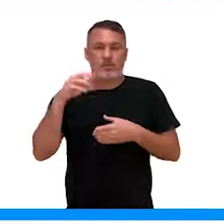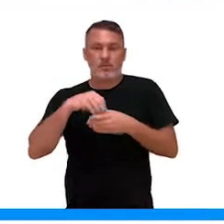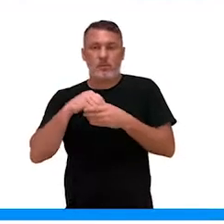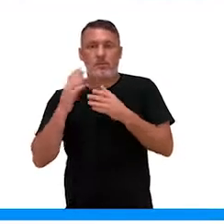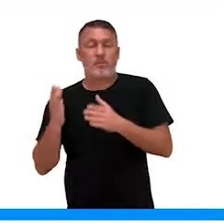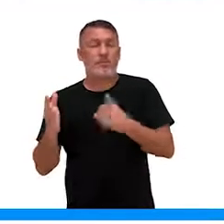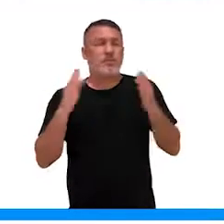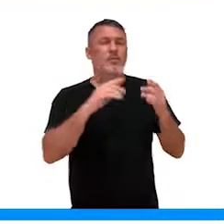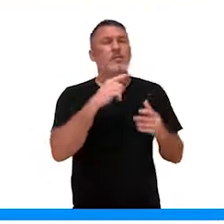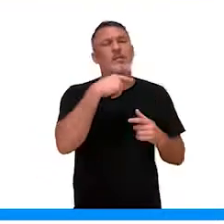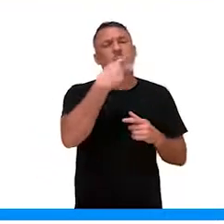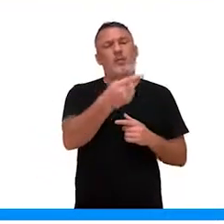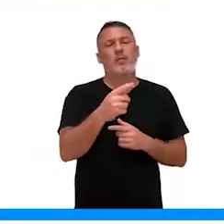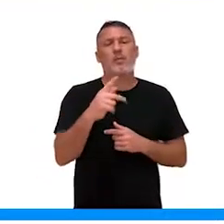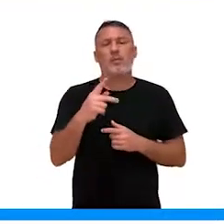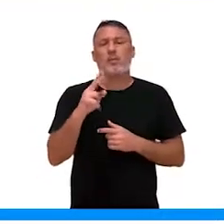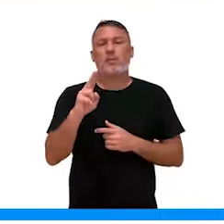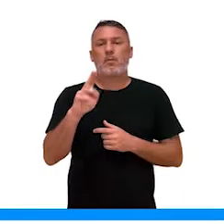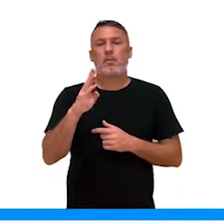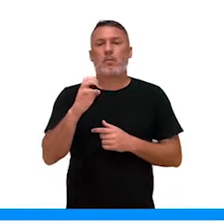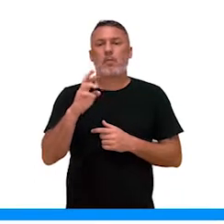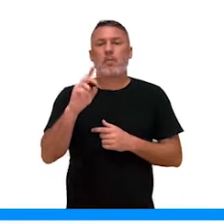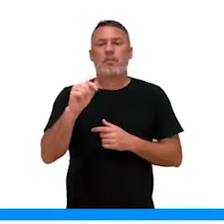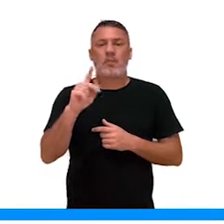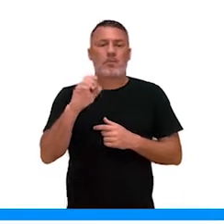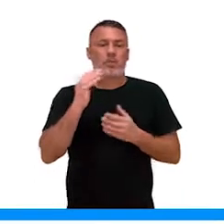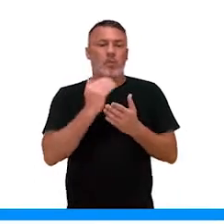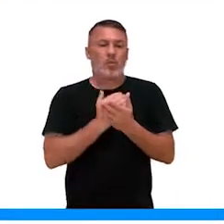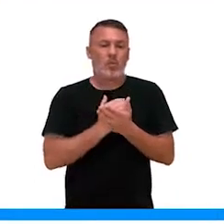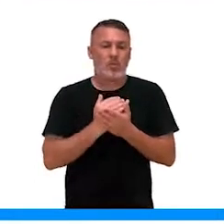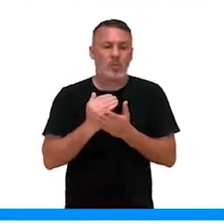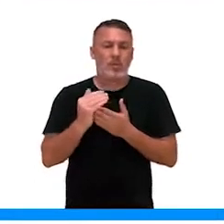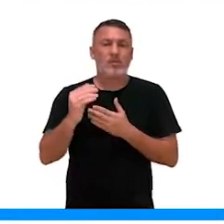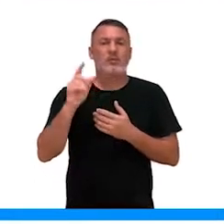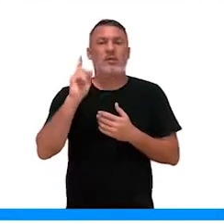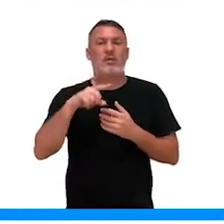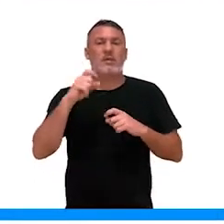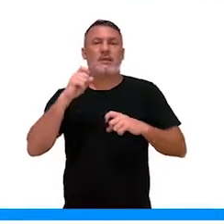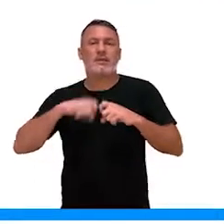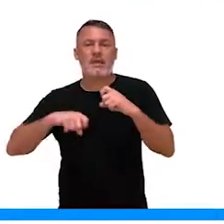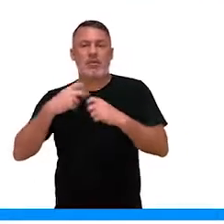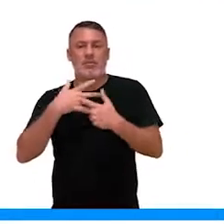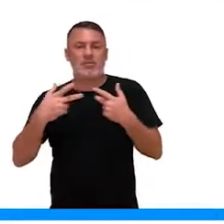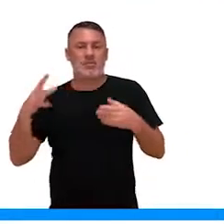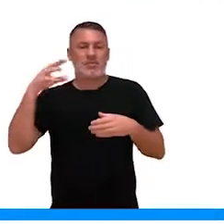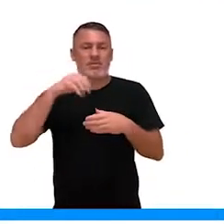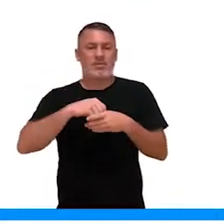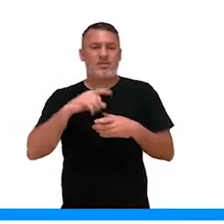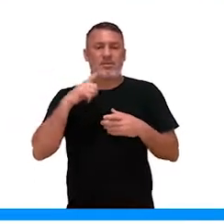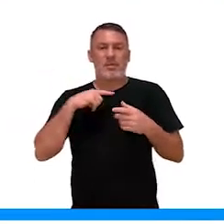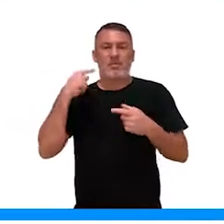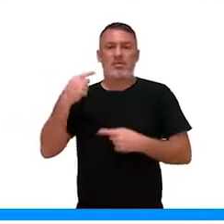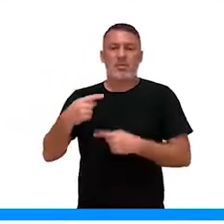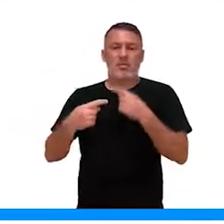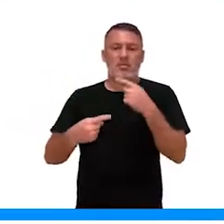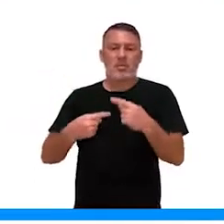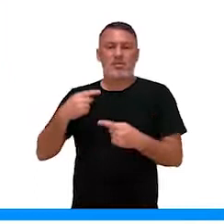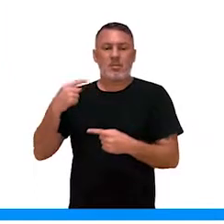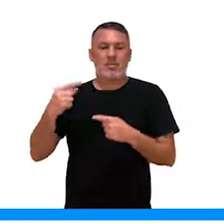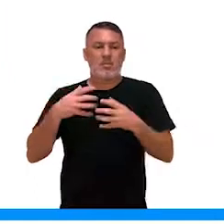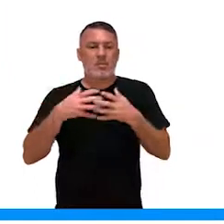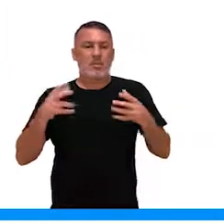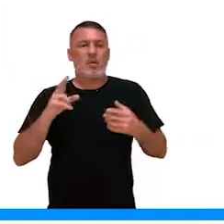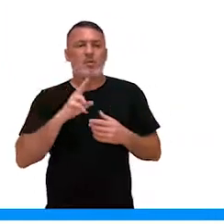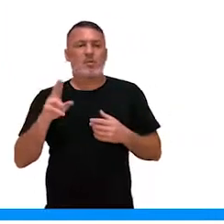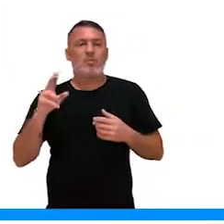1. Lá na puberdade, quando a menina começa a produzir hormônios sexuais, estrogênio,